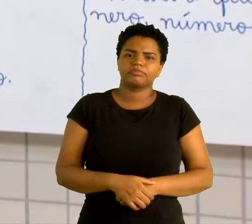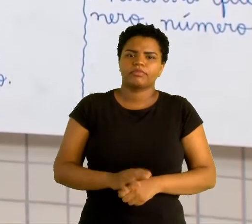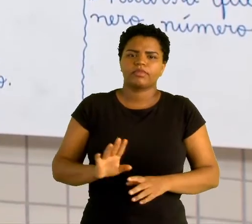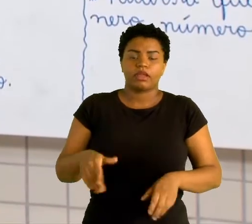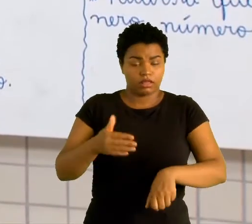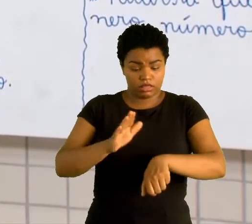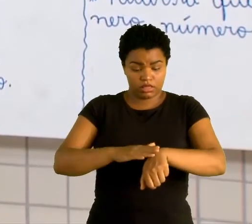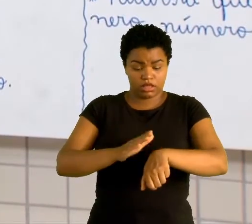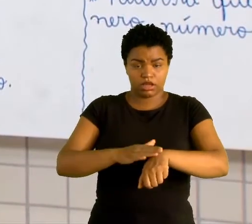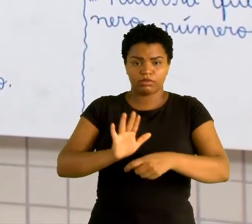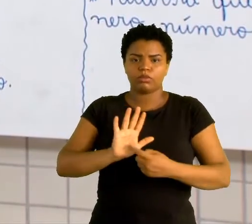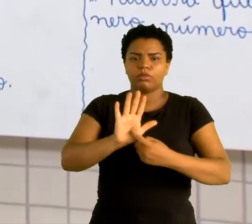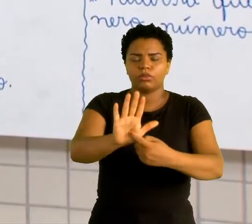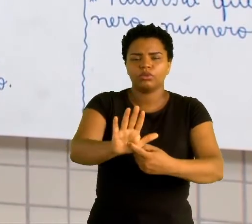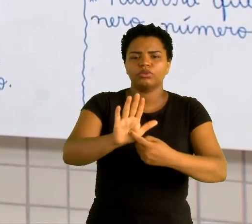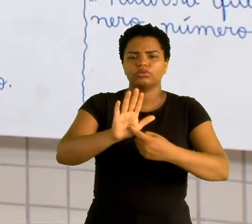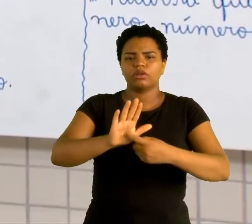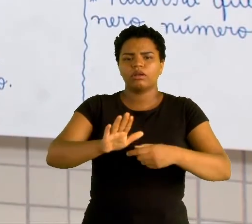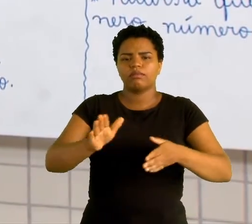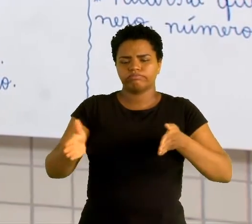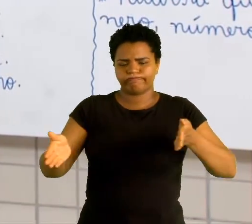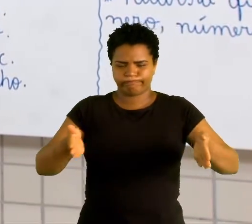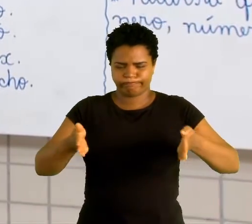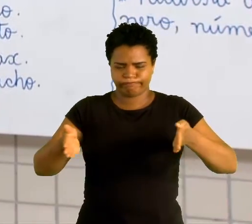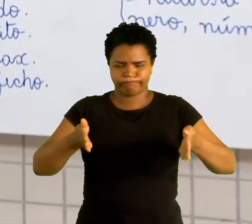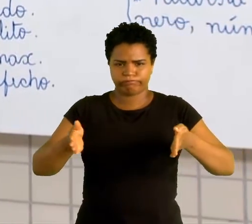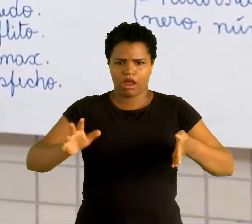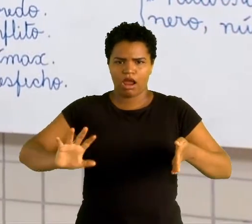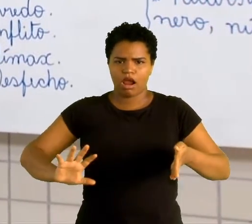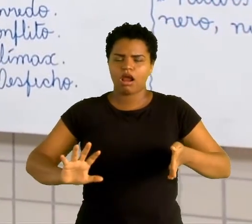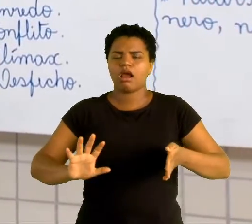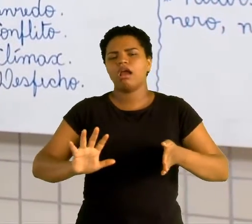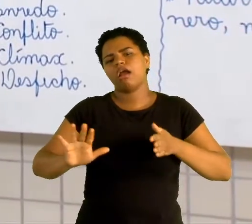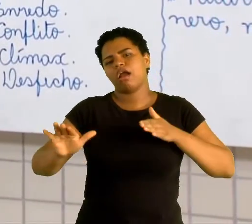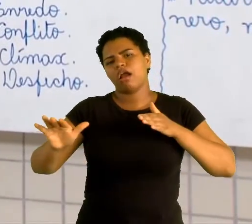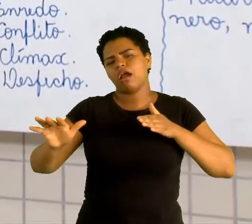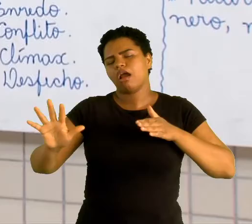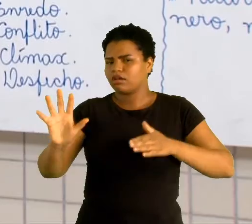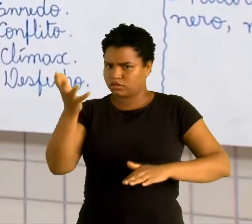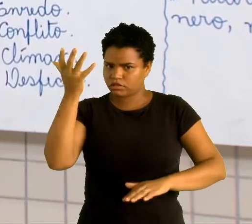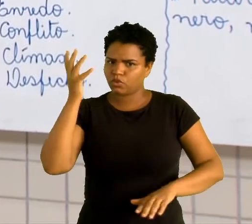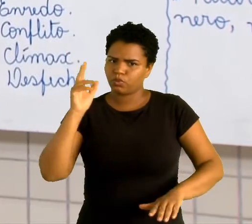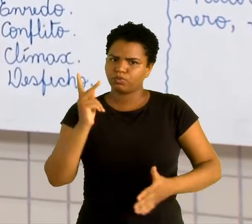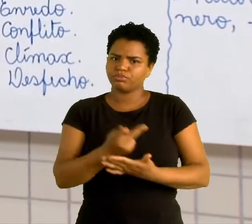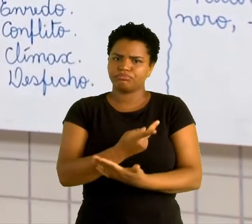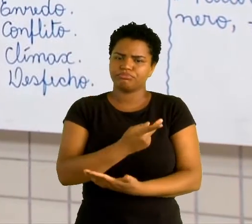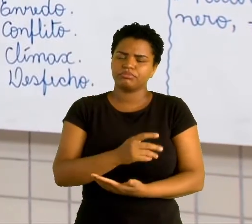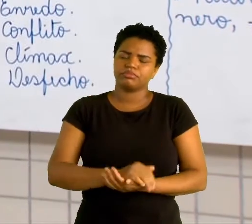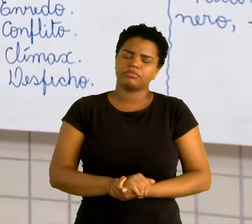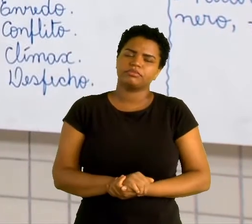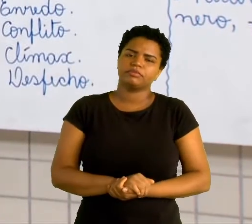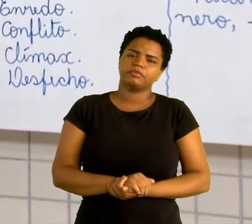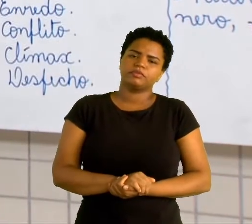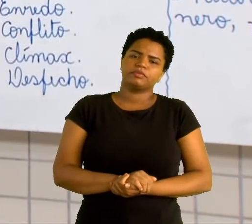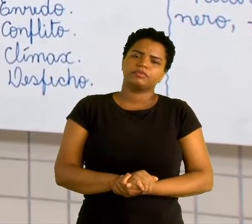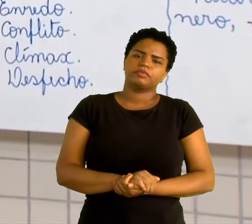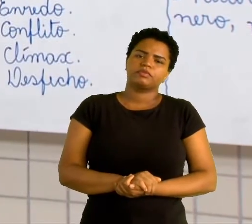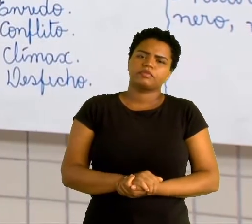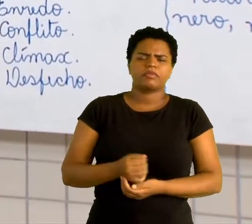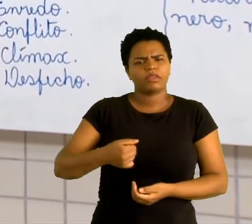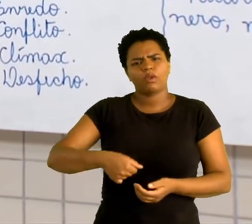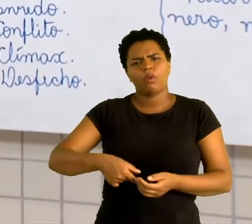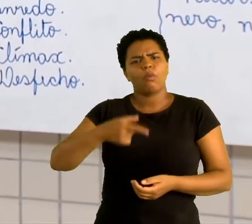vai indicar o momento em que aquela ação está acontecendo. Foi